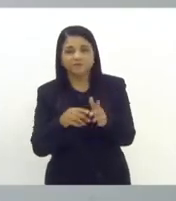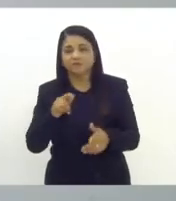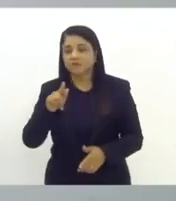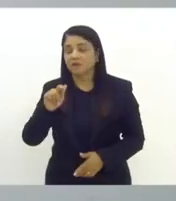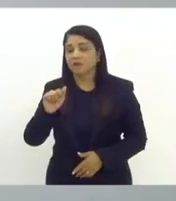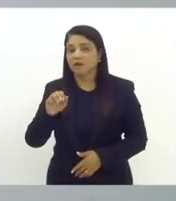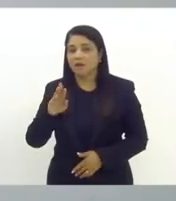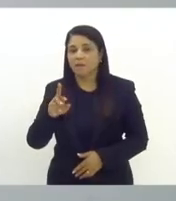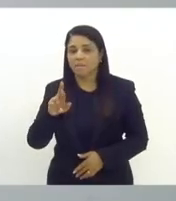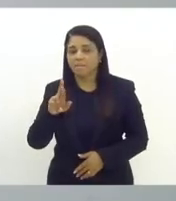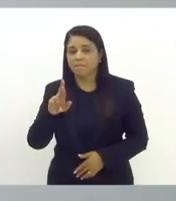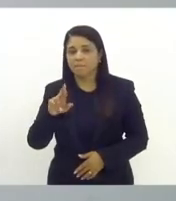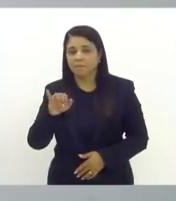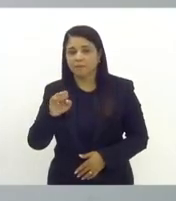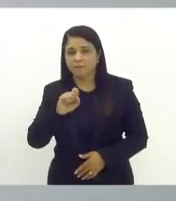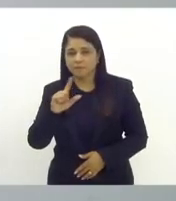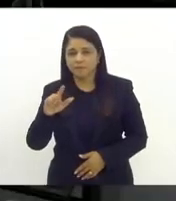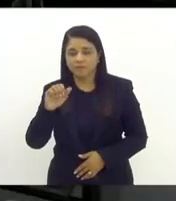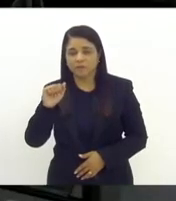Almeida